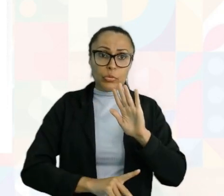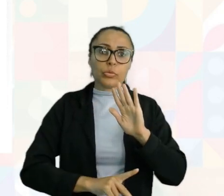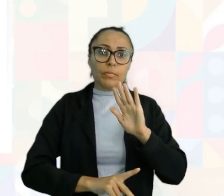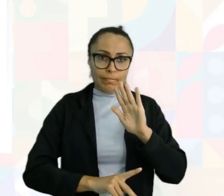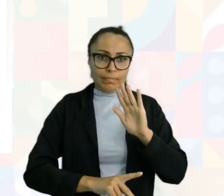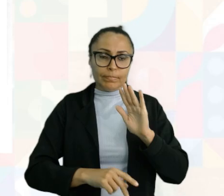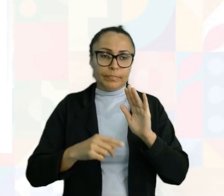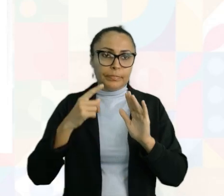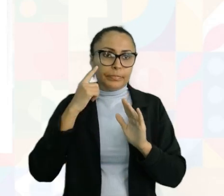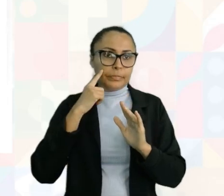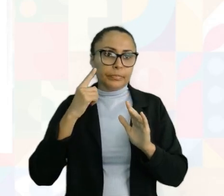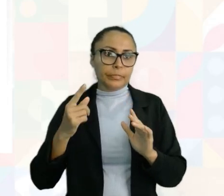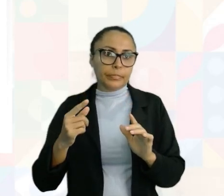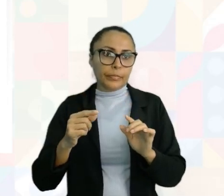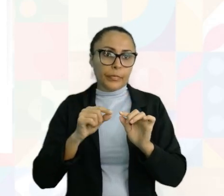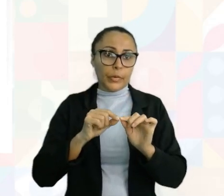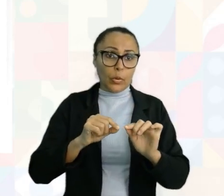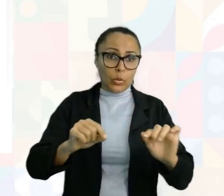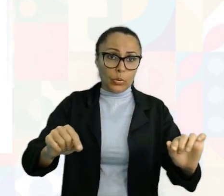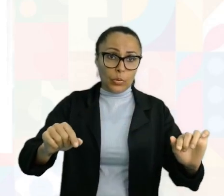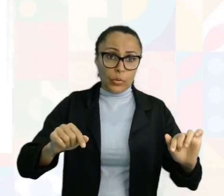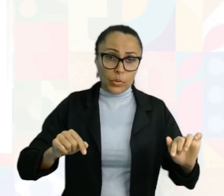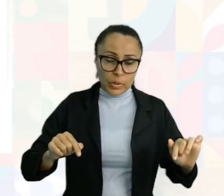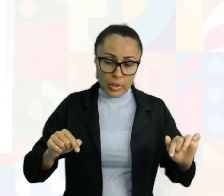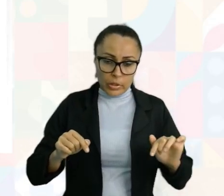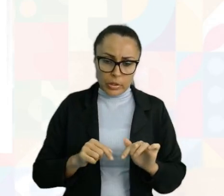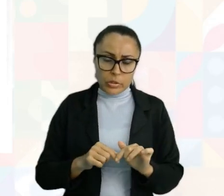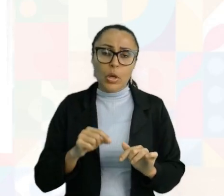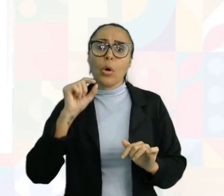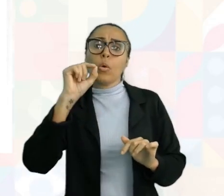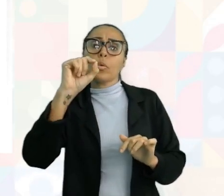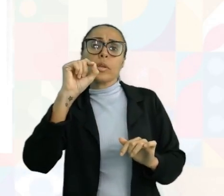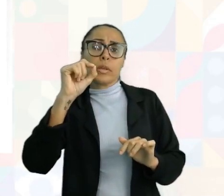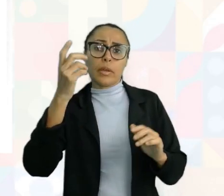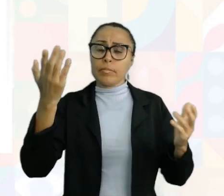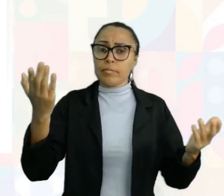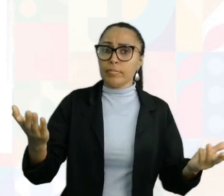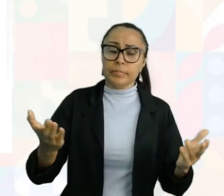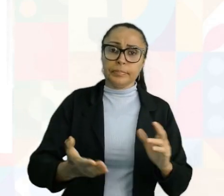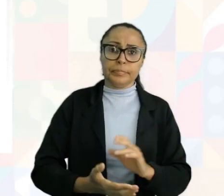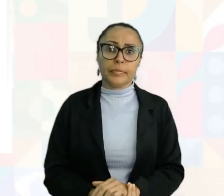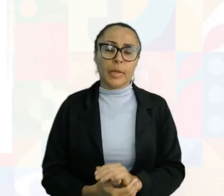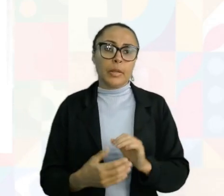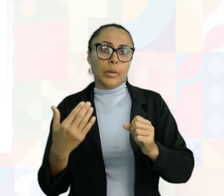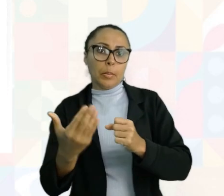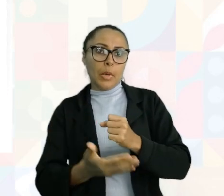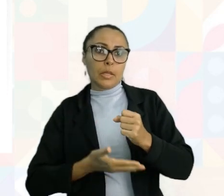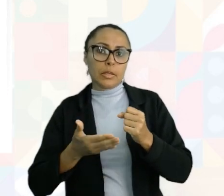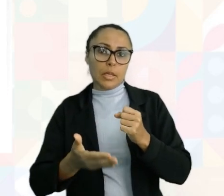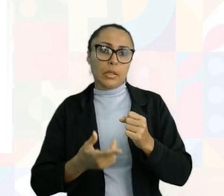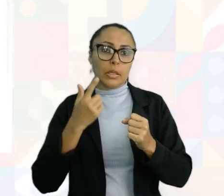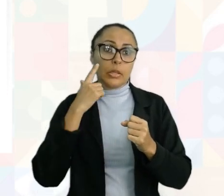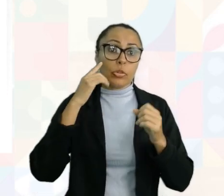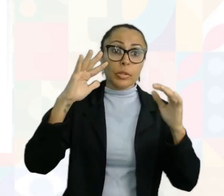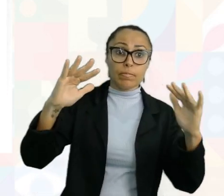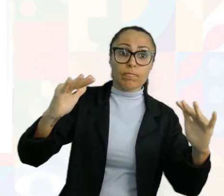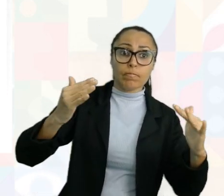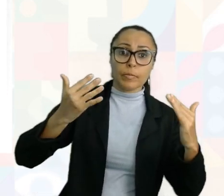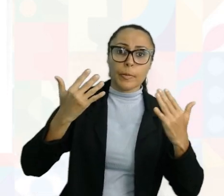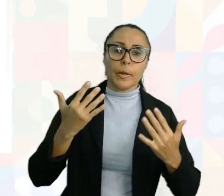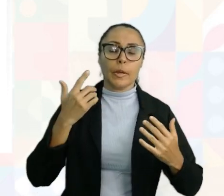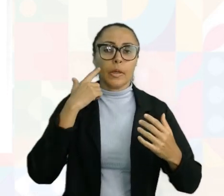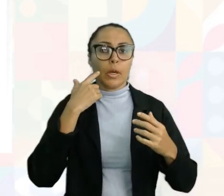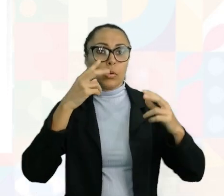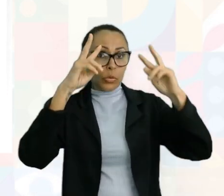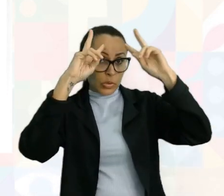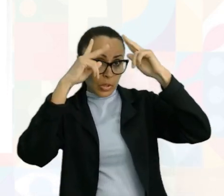Projeções oblíquas, projeções ortogonais, né? O que é a projeção? A projeção é baseada naquilo que a gente enxerga, né? O ser humano tem